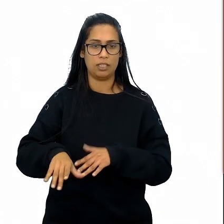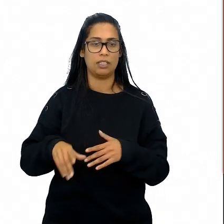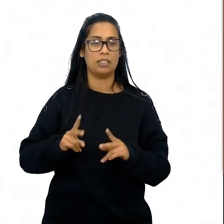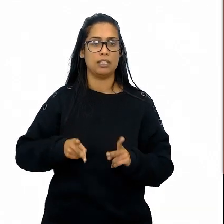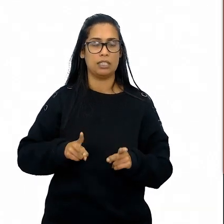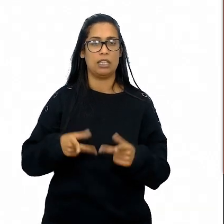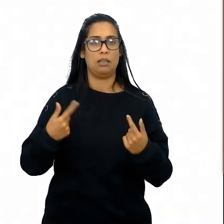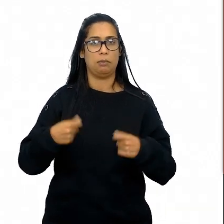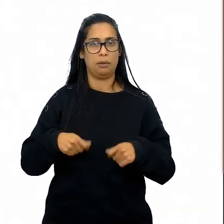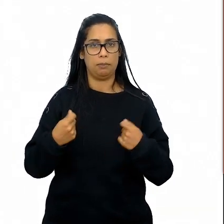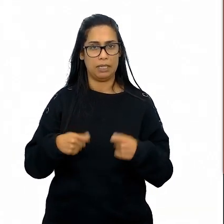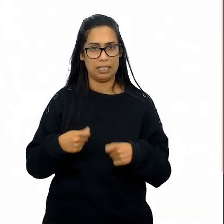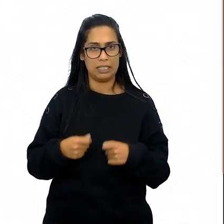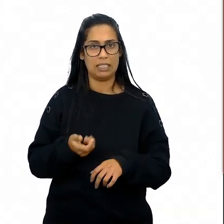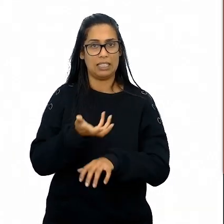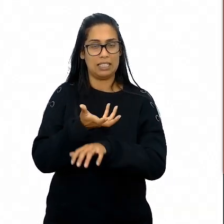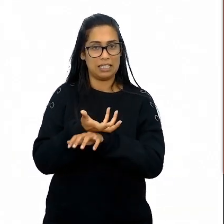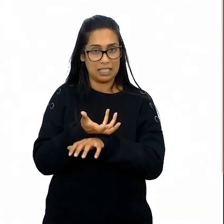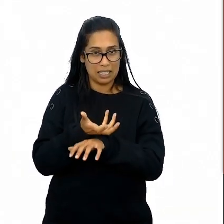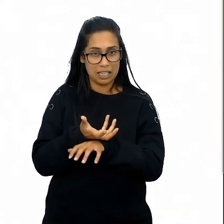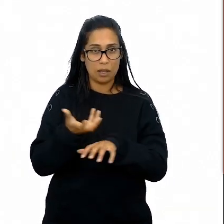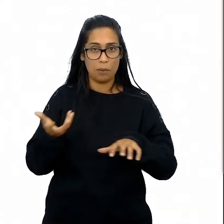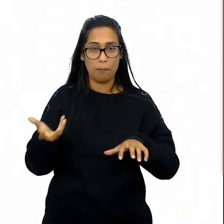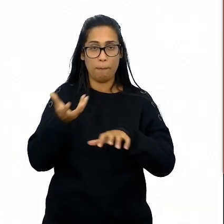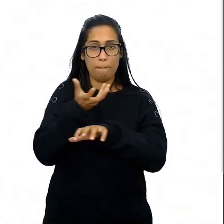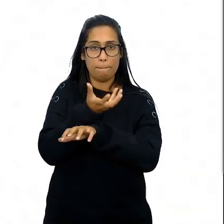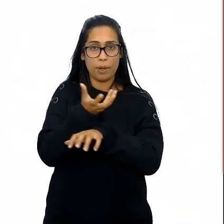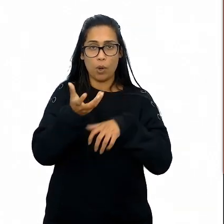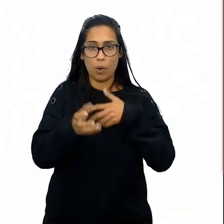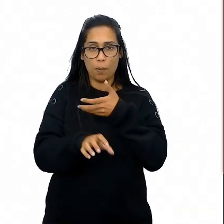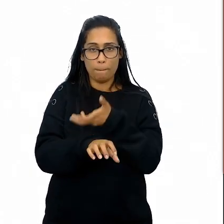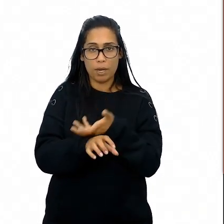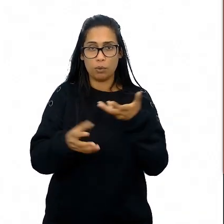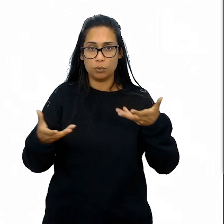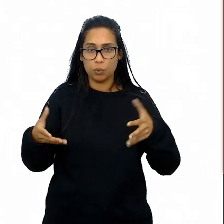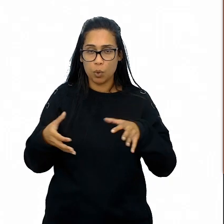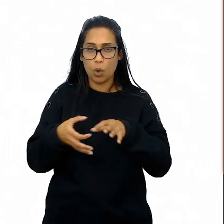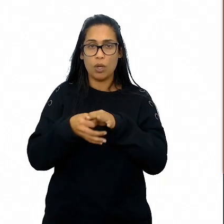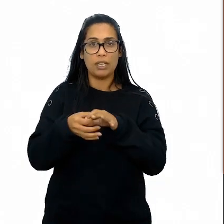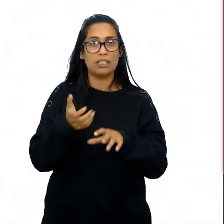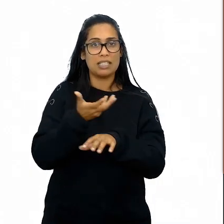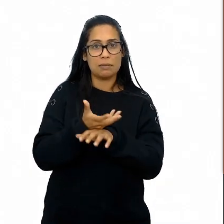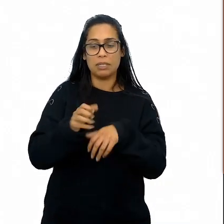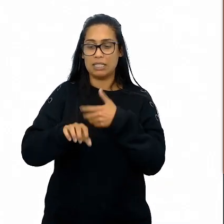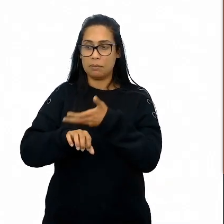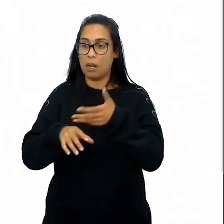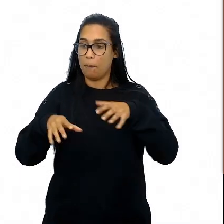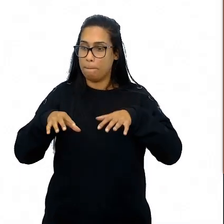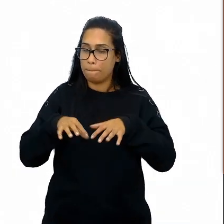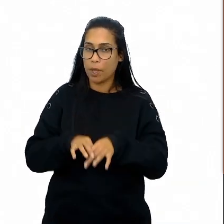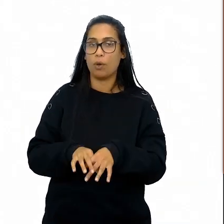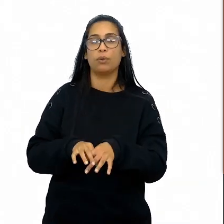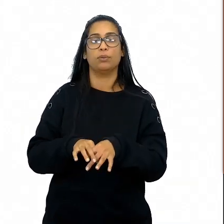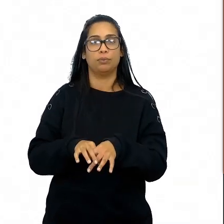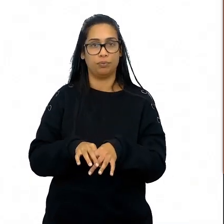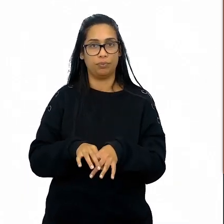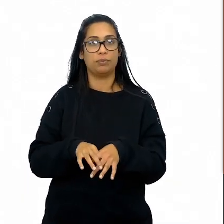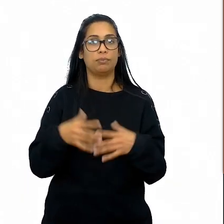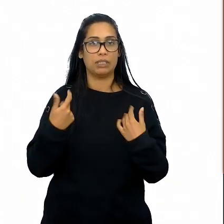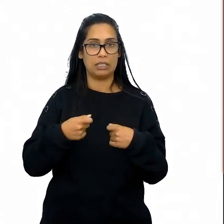de forma Inter e transdisciplinar a fim de facilitar o processo de ensino realizado pelo professor